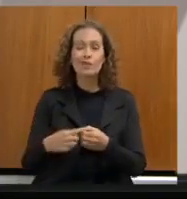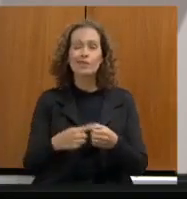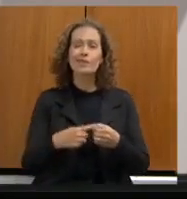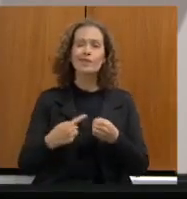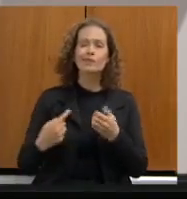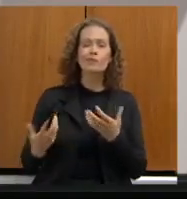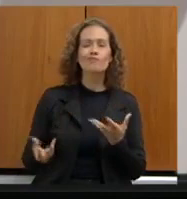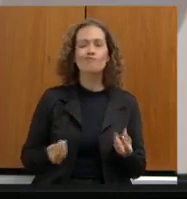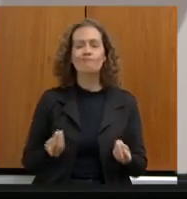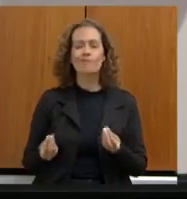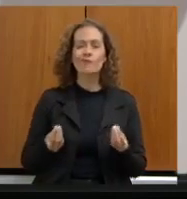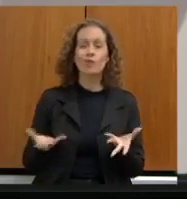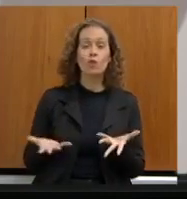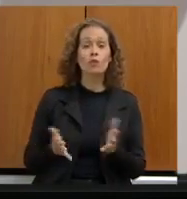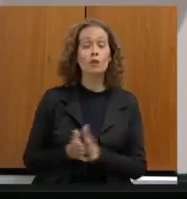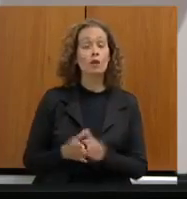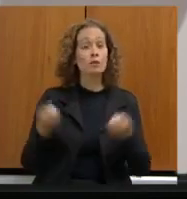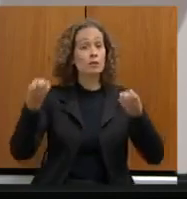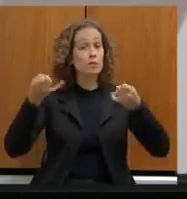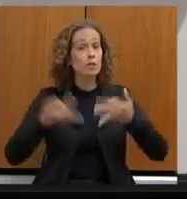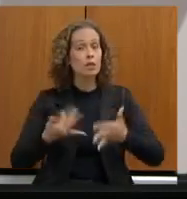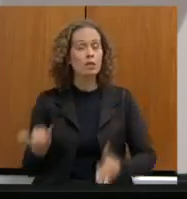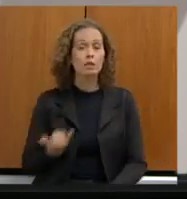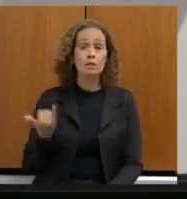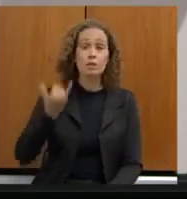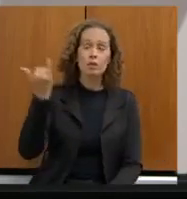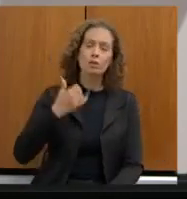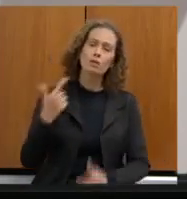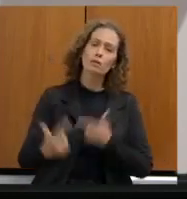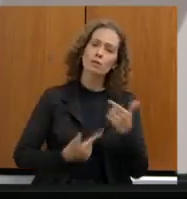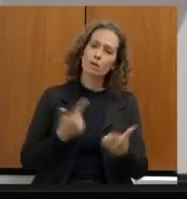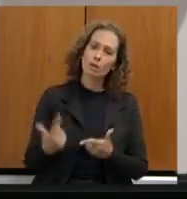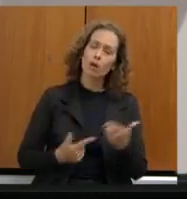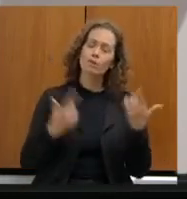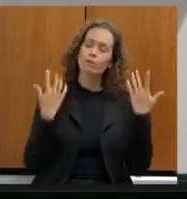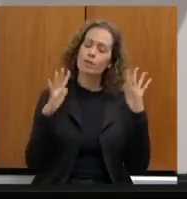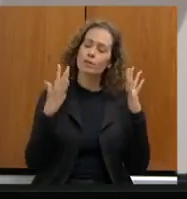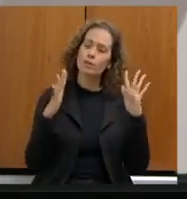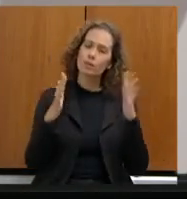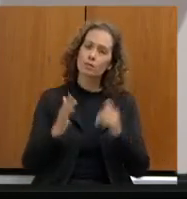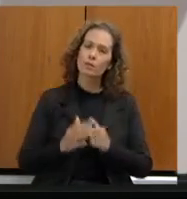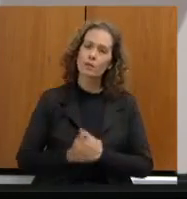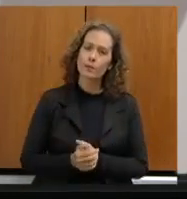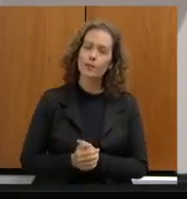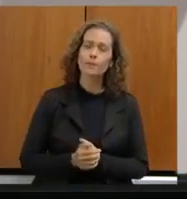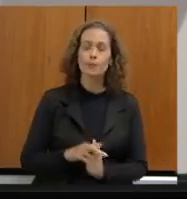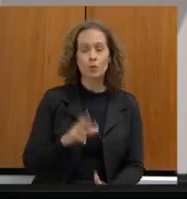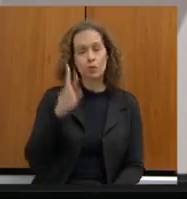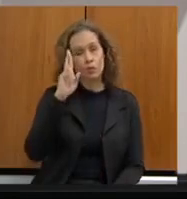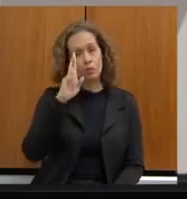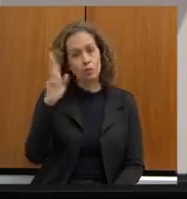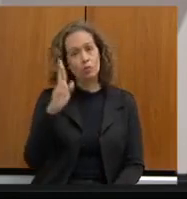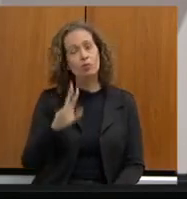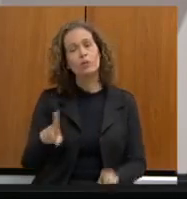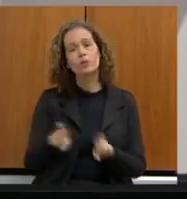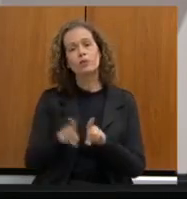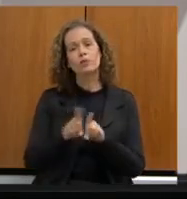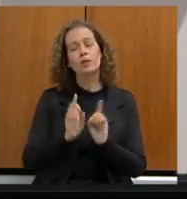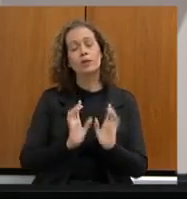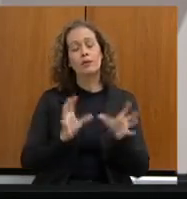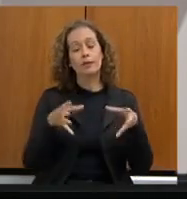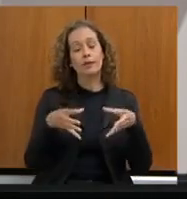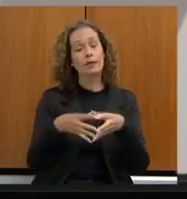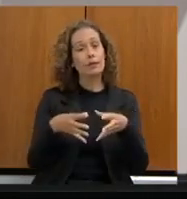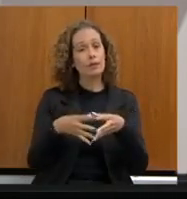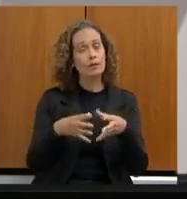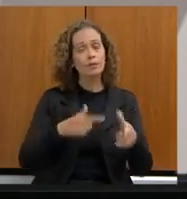então falar da importância disso dizer esse trabalho parabenizá-lo Senhor toda sua equipe por esse trabalho